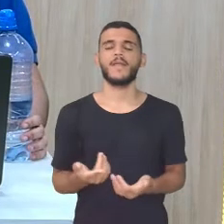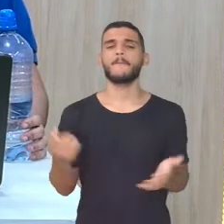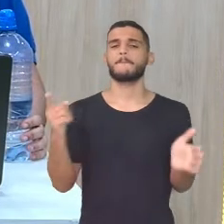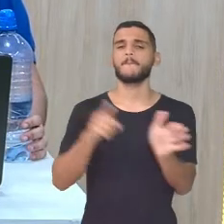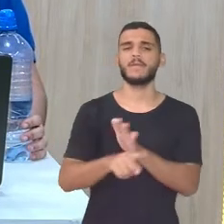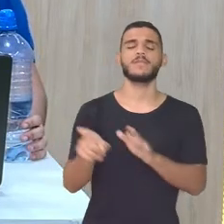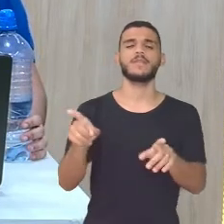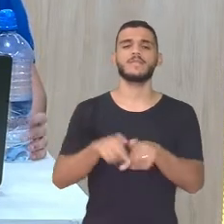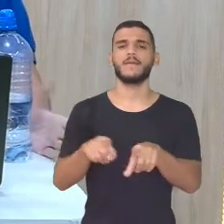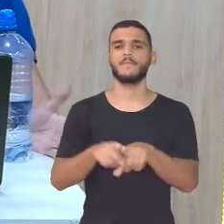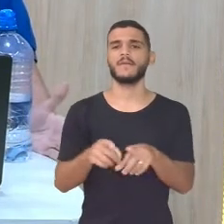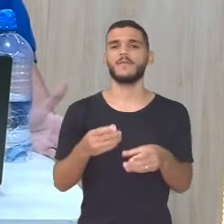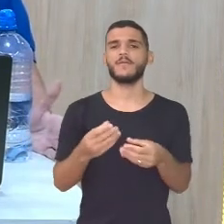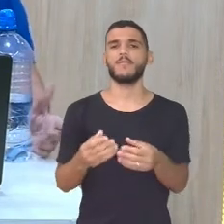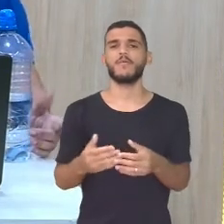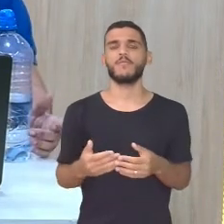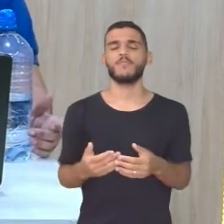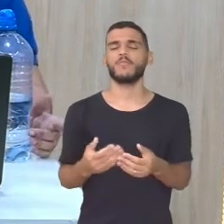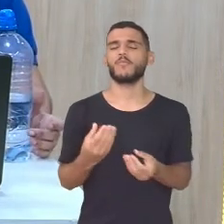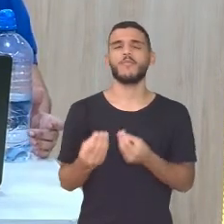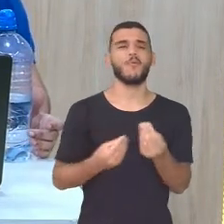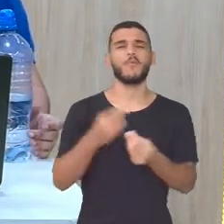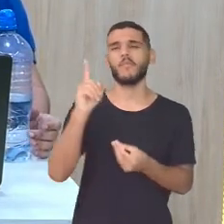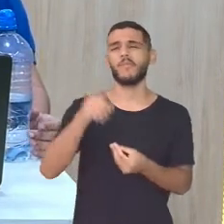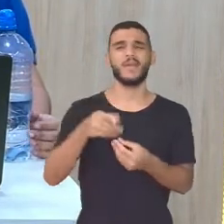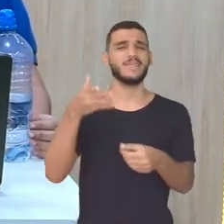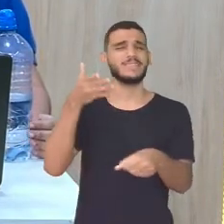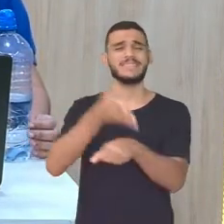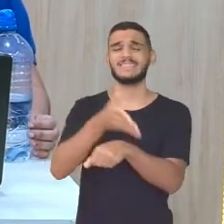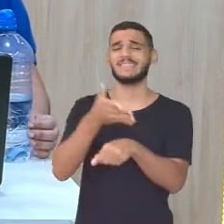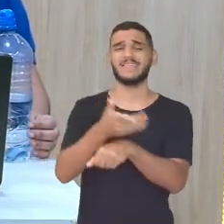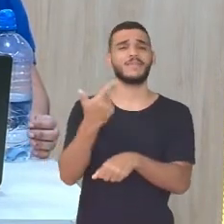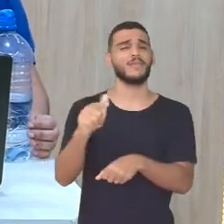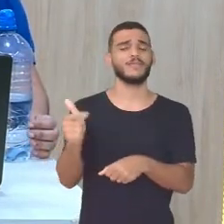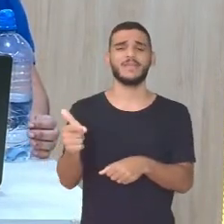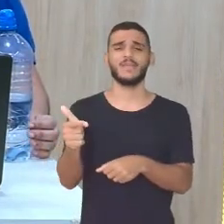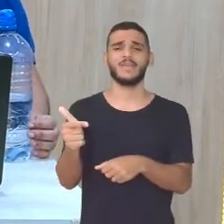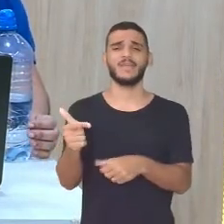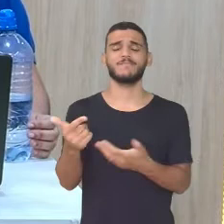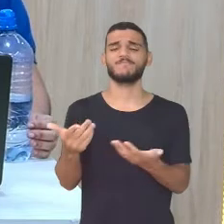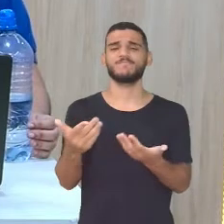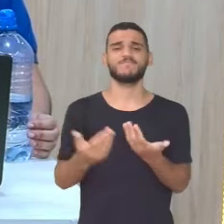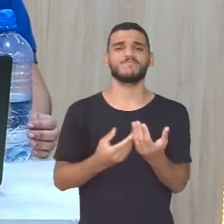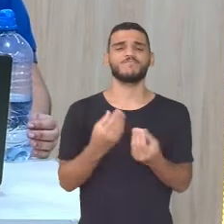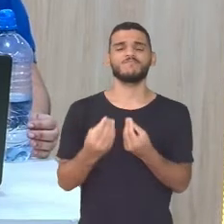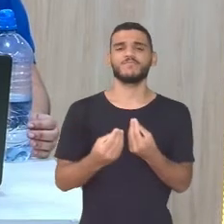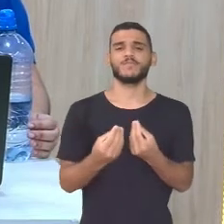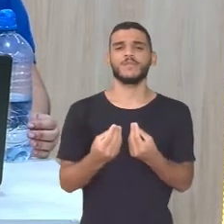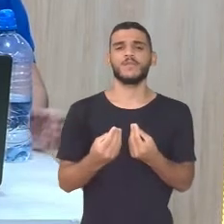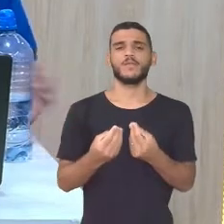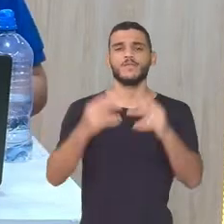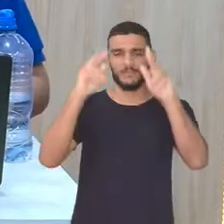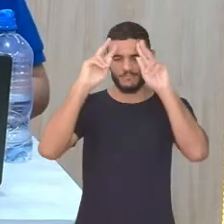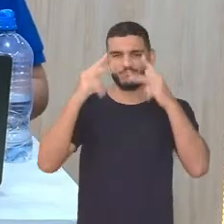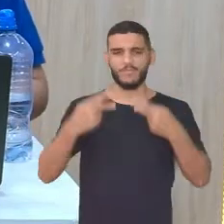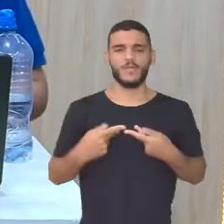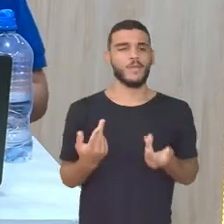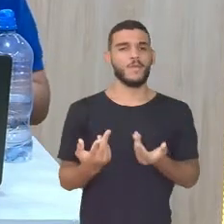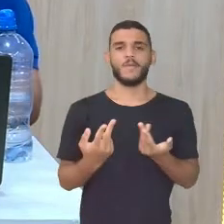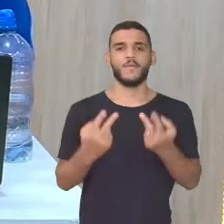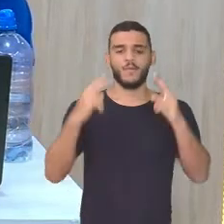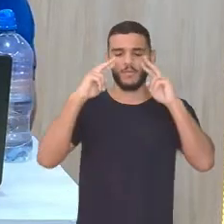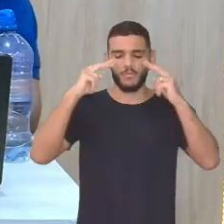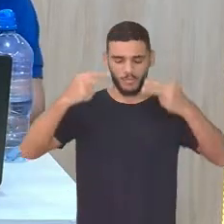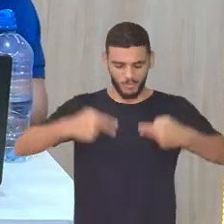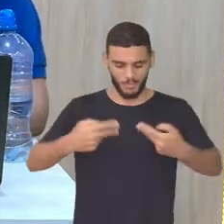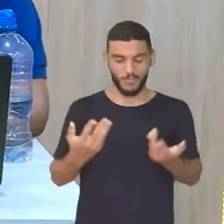ela fica para ele também, para o próprio rei, ou para si própria, né? Porque ela não consegue fazer o que ela